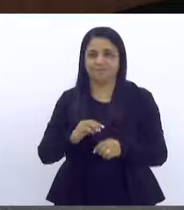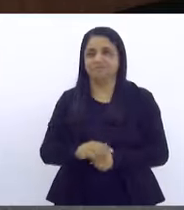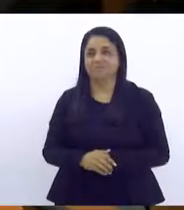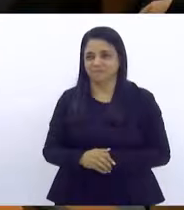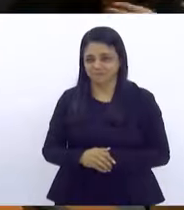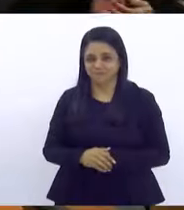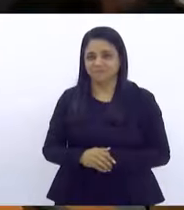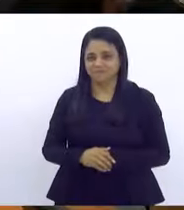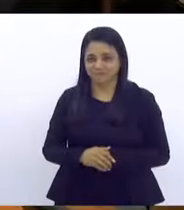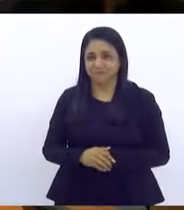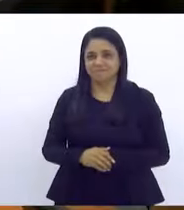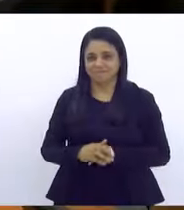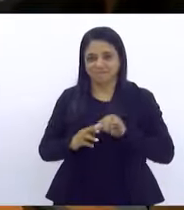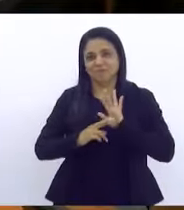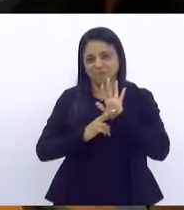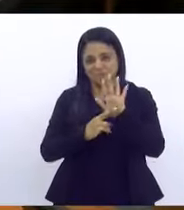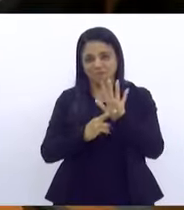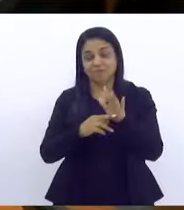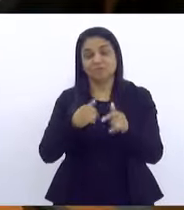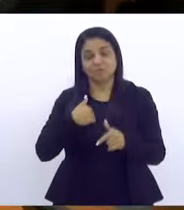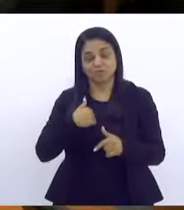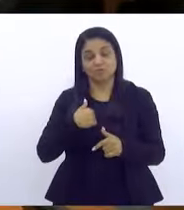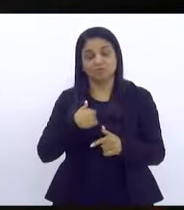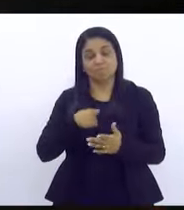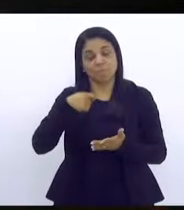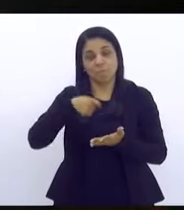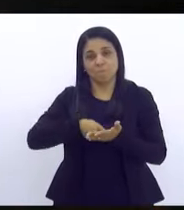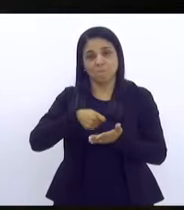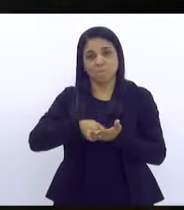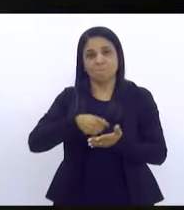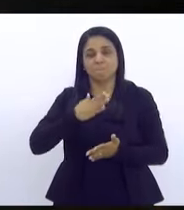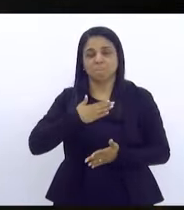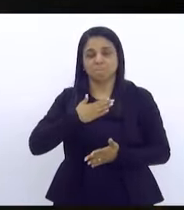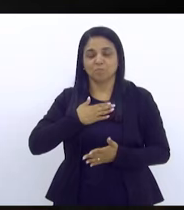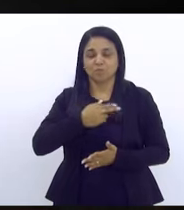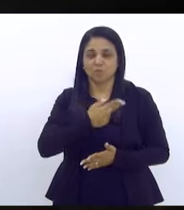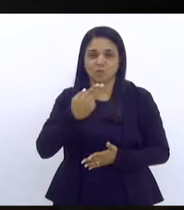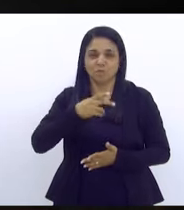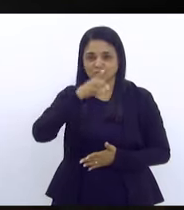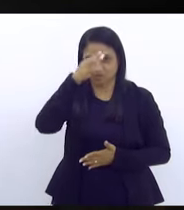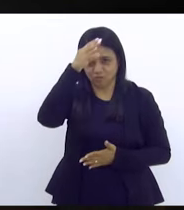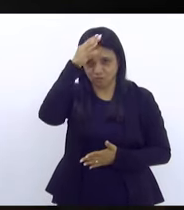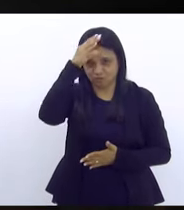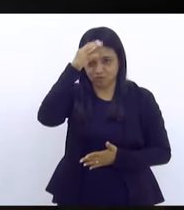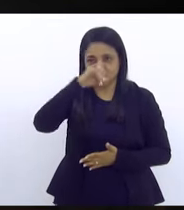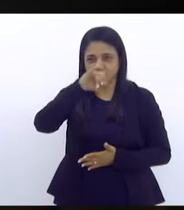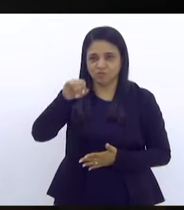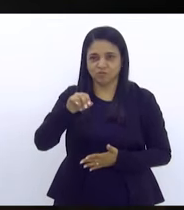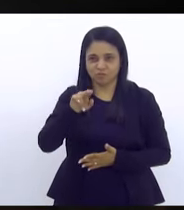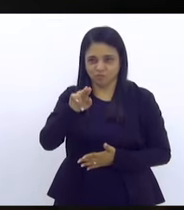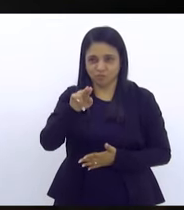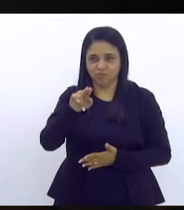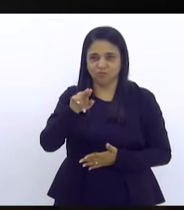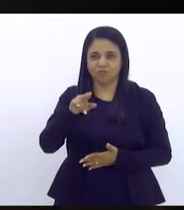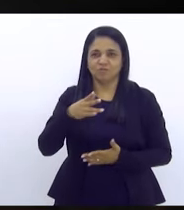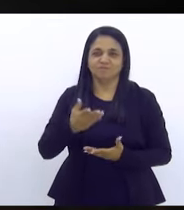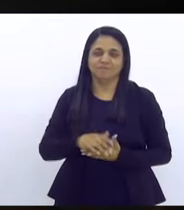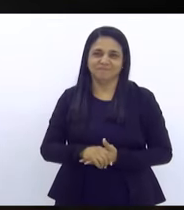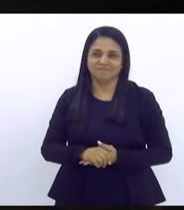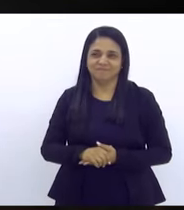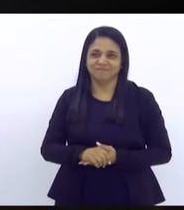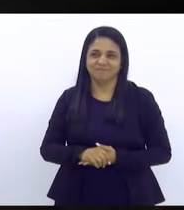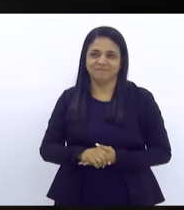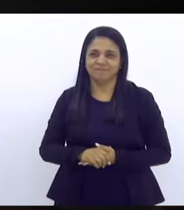Por isso que eu fiz questão de trazer o Tia, né? O bispo está aqui fazendo profecias